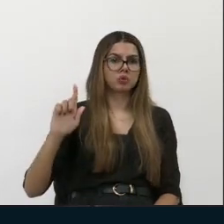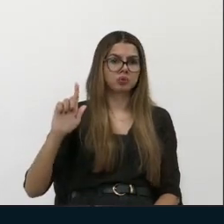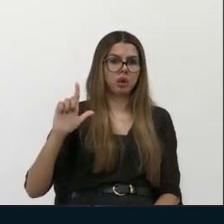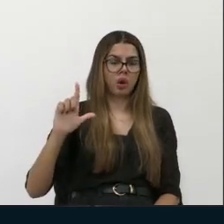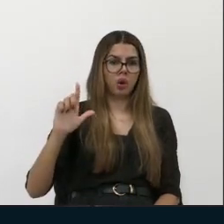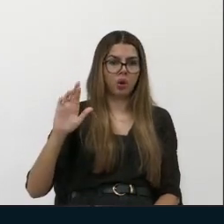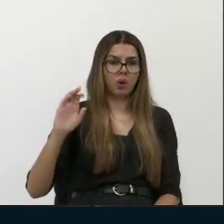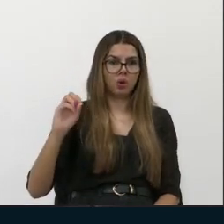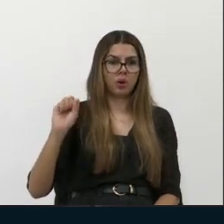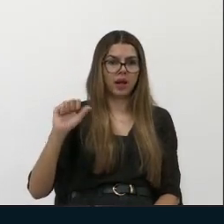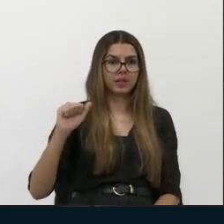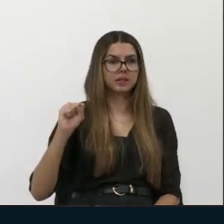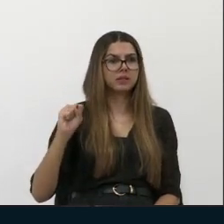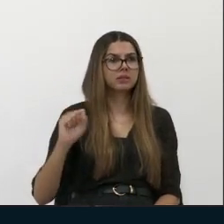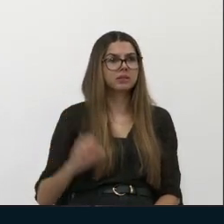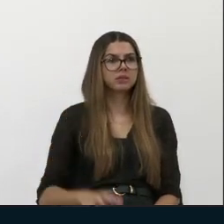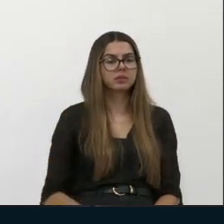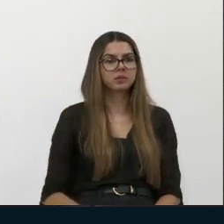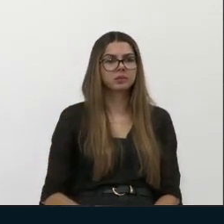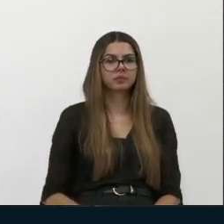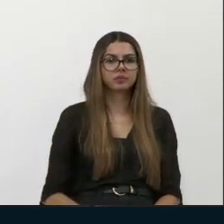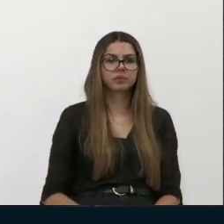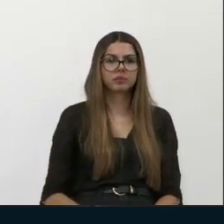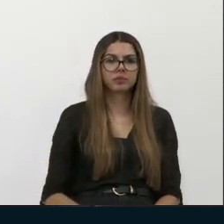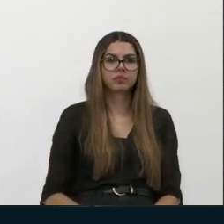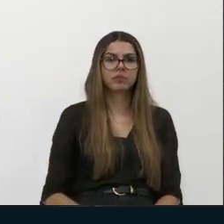Lucas Sem Chance,